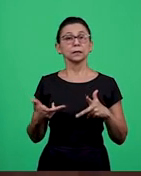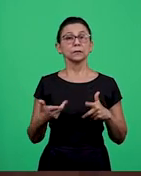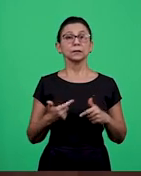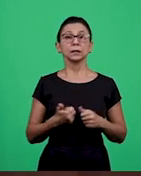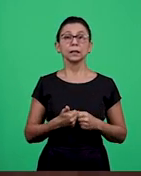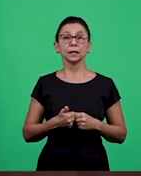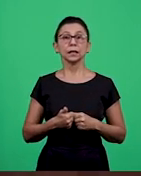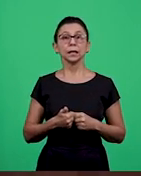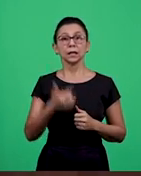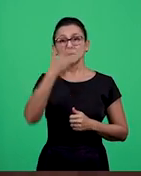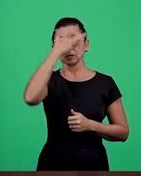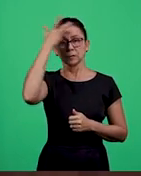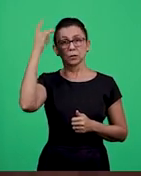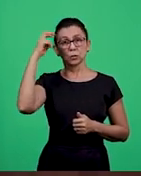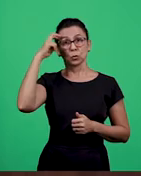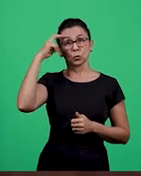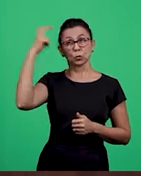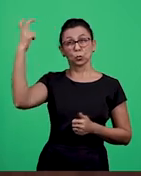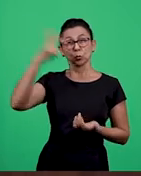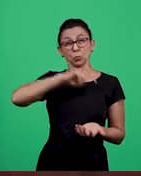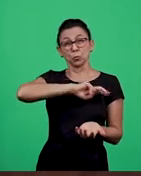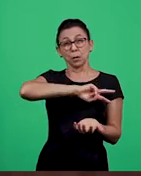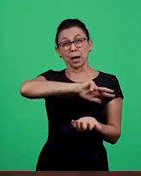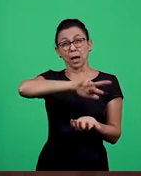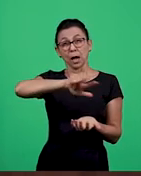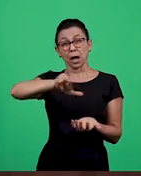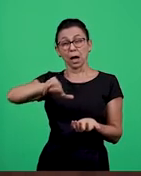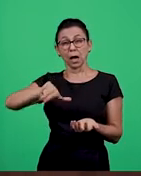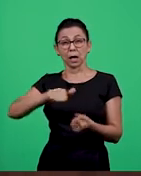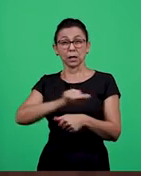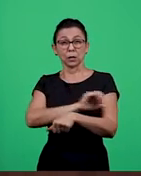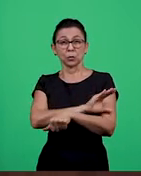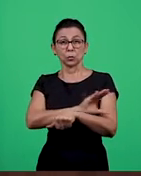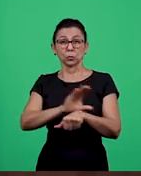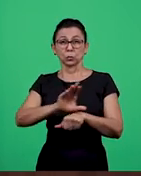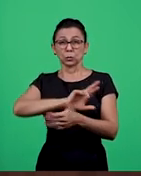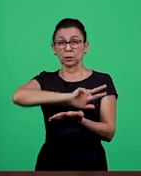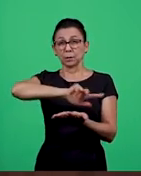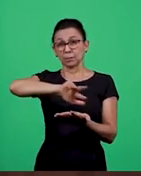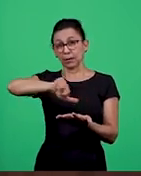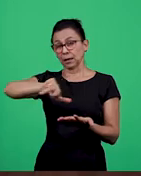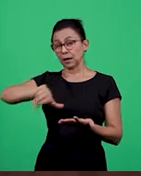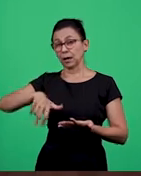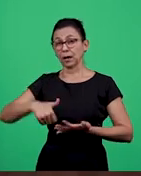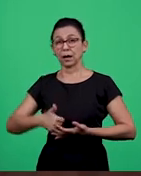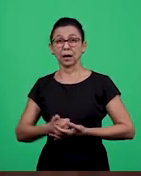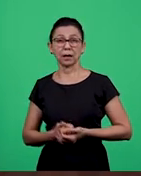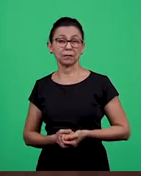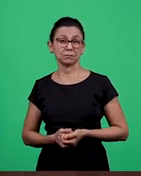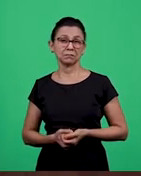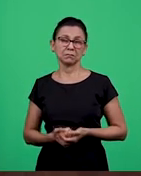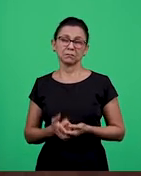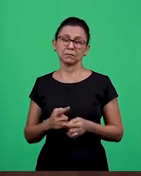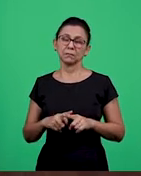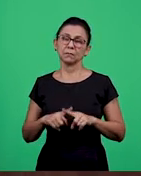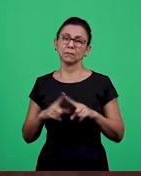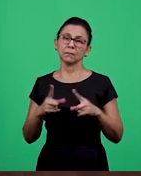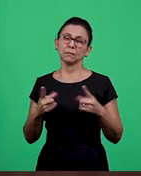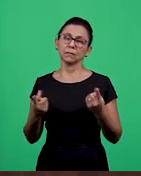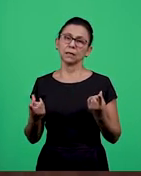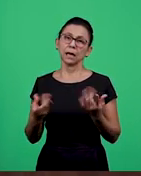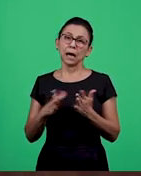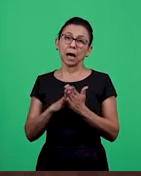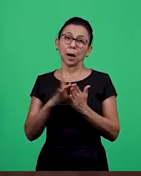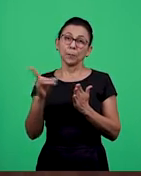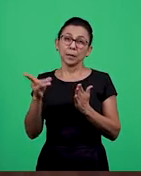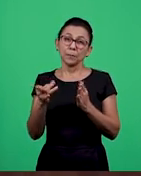escrito por homens de culturas diversas, mas não há nenhuma contradição